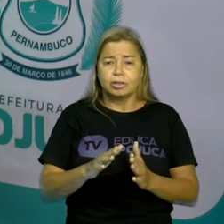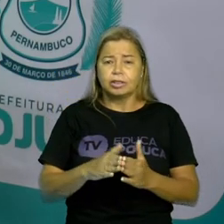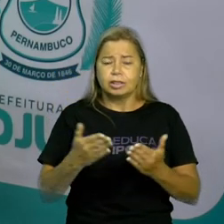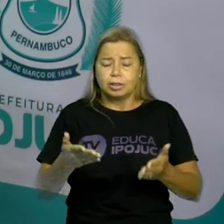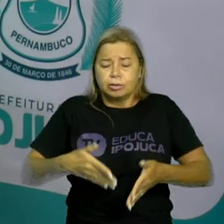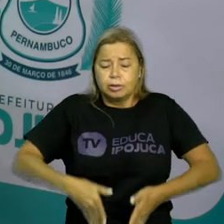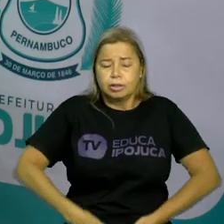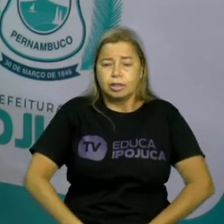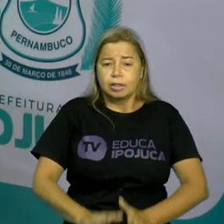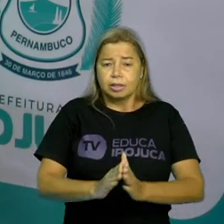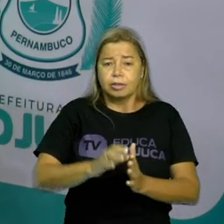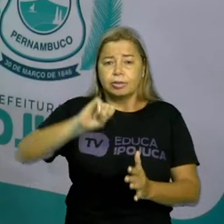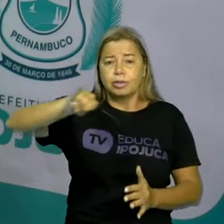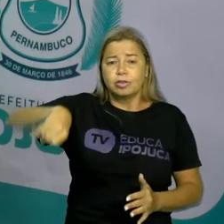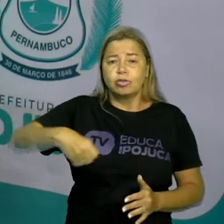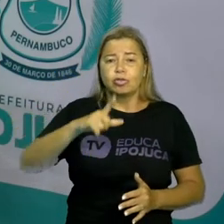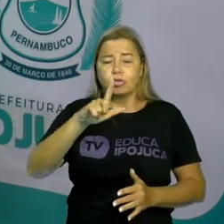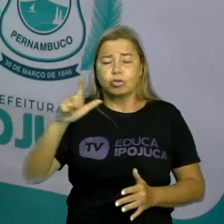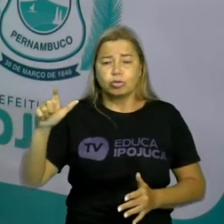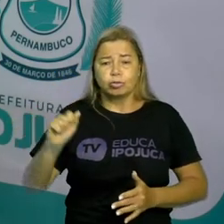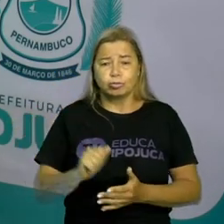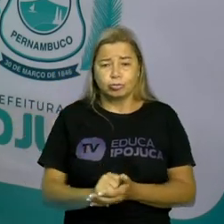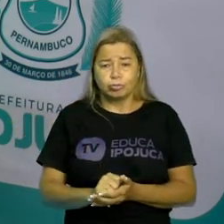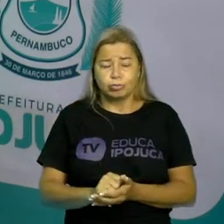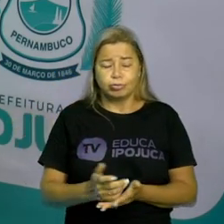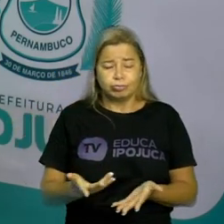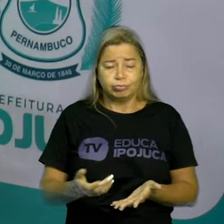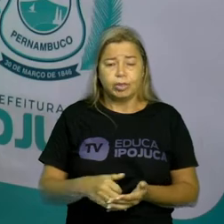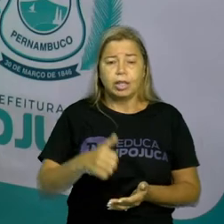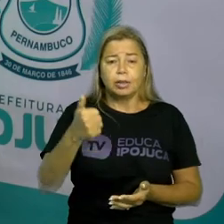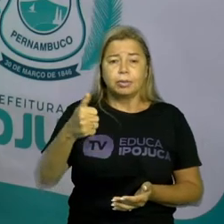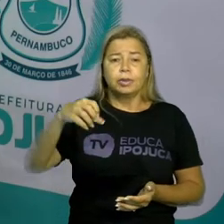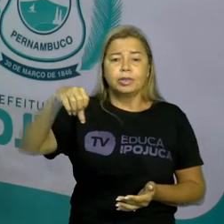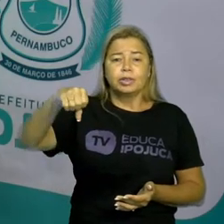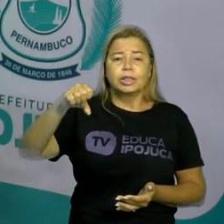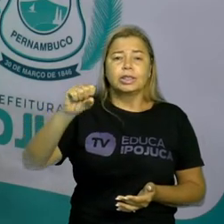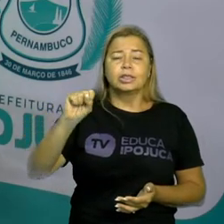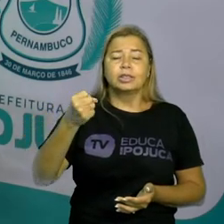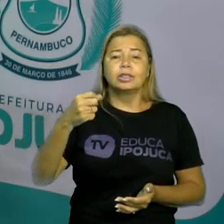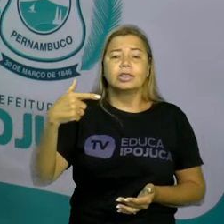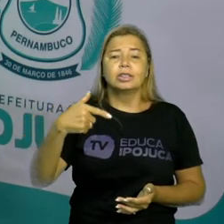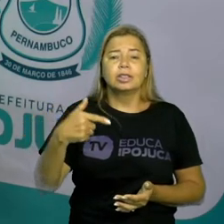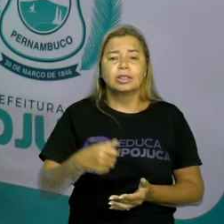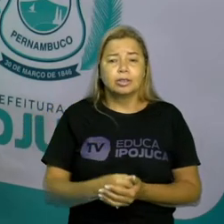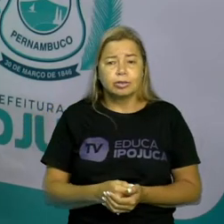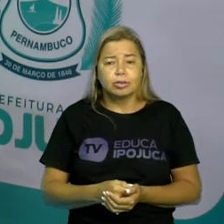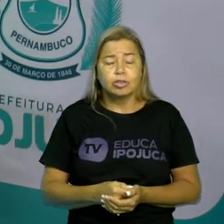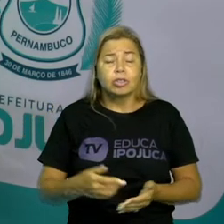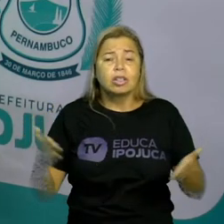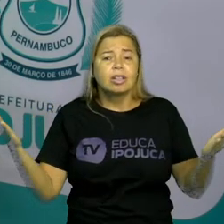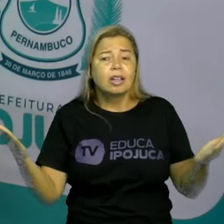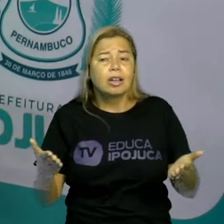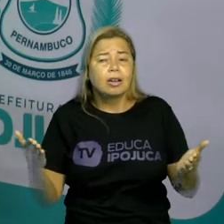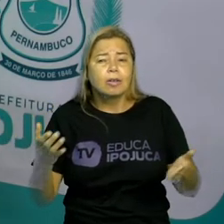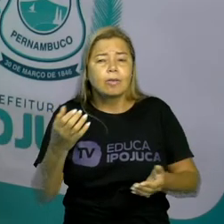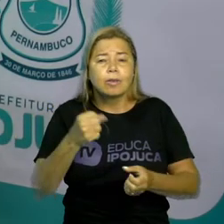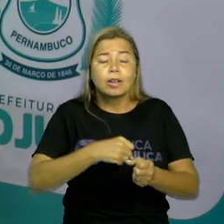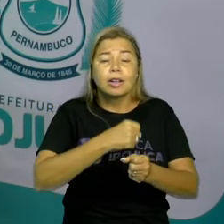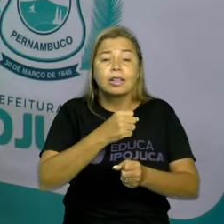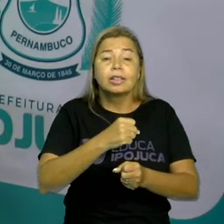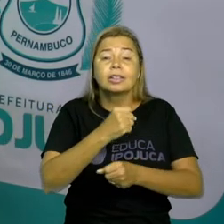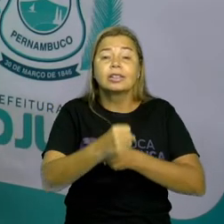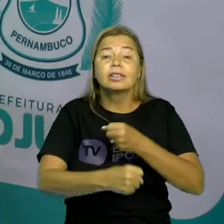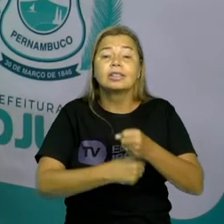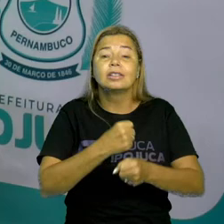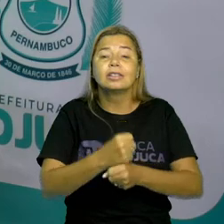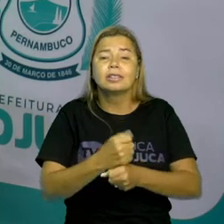de 1982 e agora, este ano, em junho desse ano, ela vai completar quantos anos?